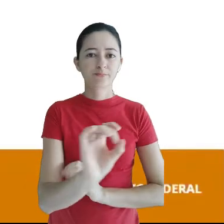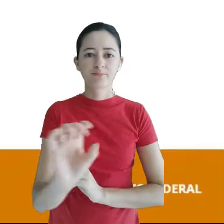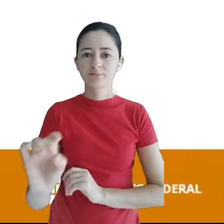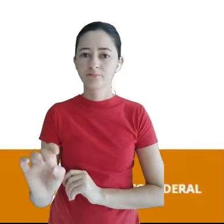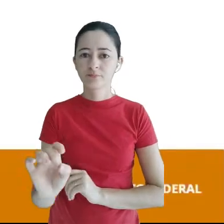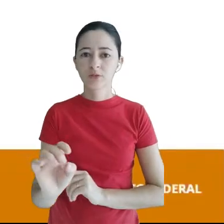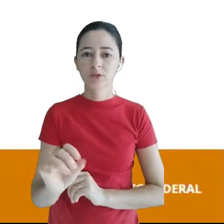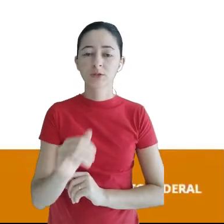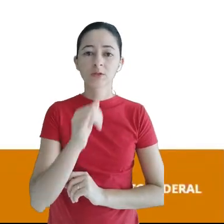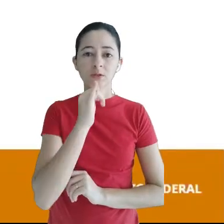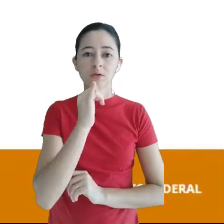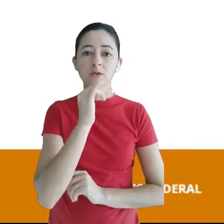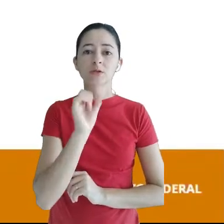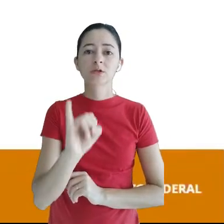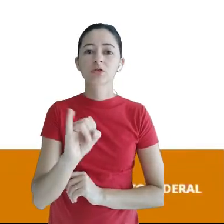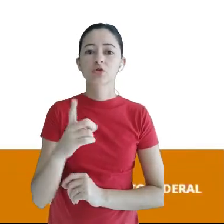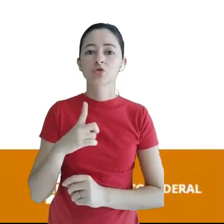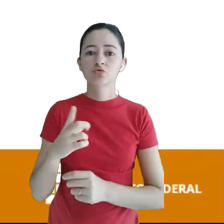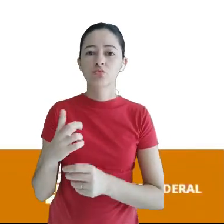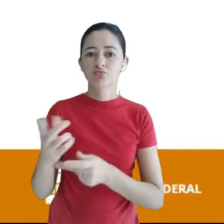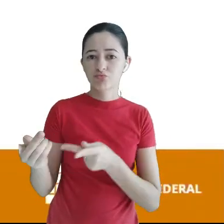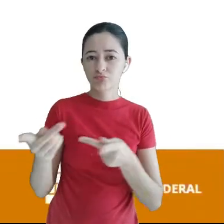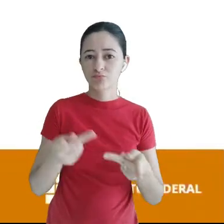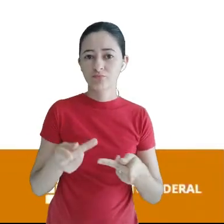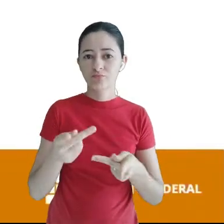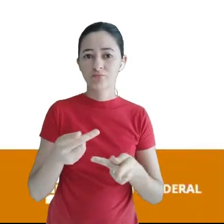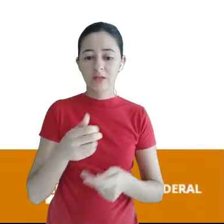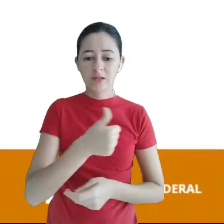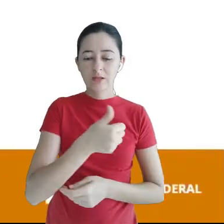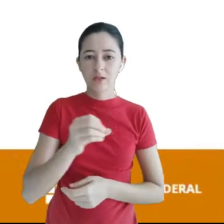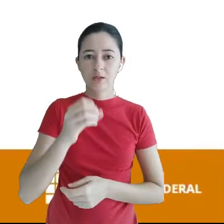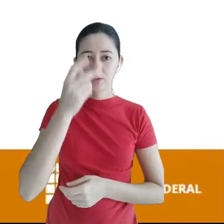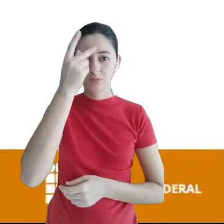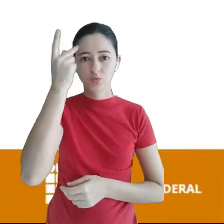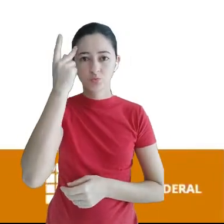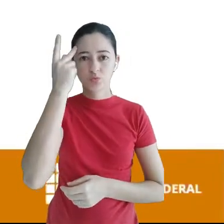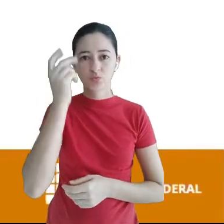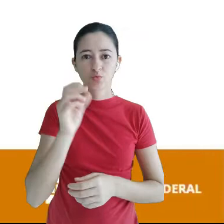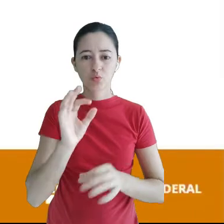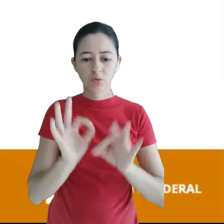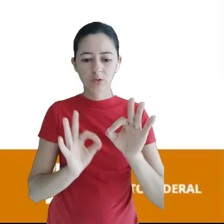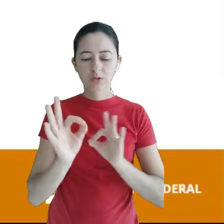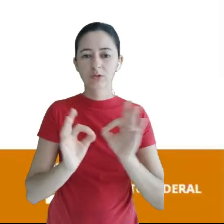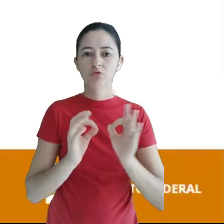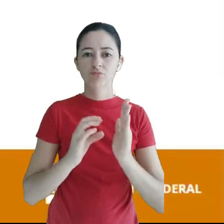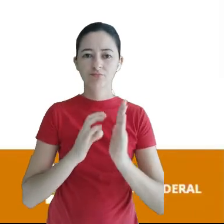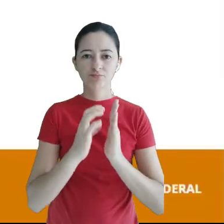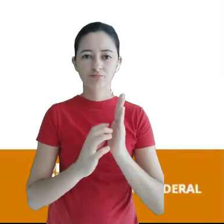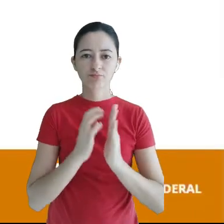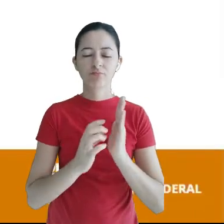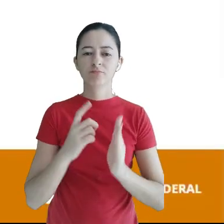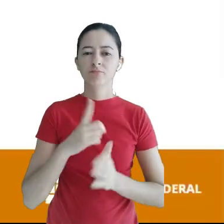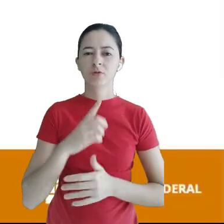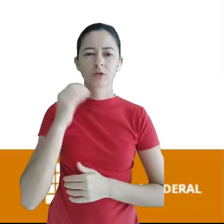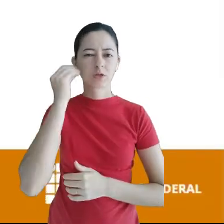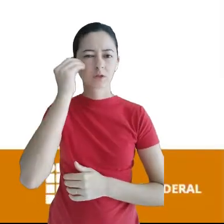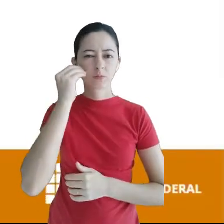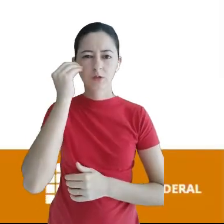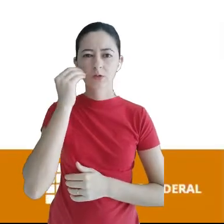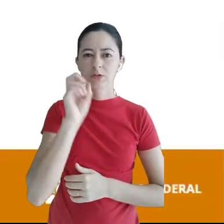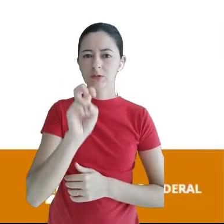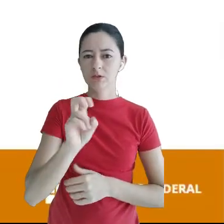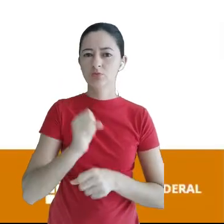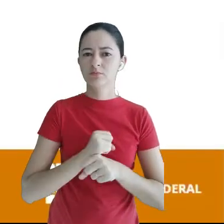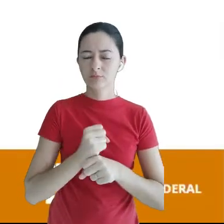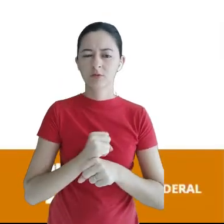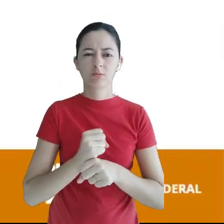Se eu chamar pra vocês aqui, 10 professores de banco de dados, certo? 10 professores de banco de dados, que tem experiência aí